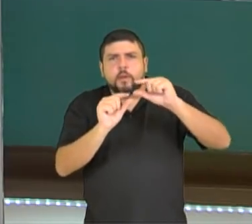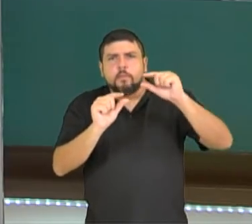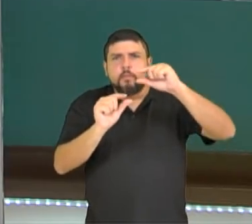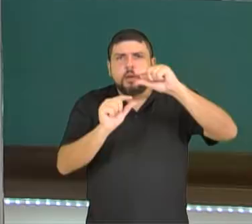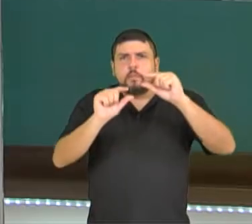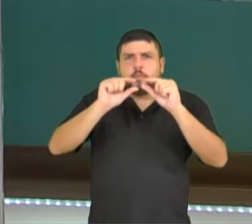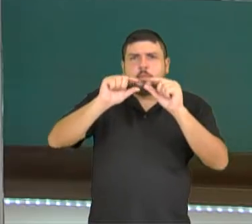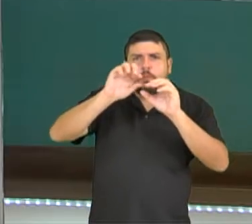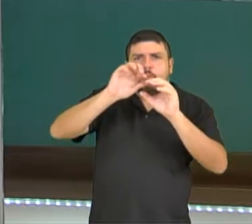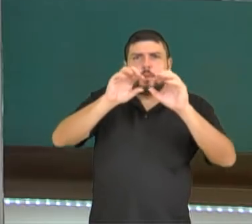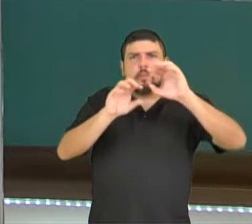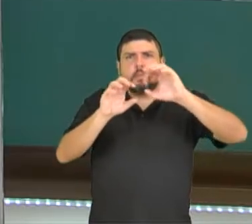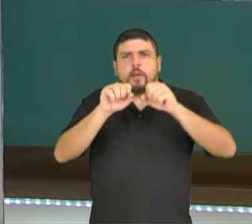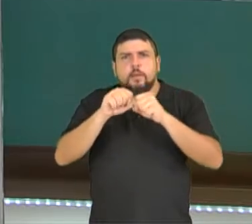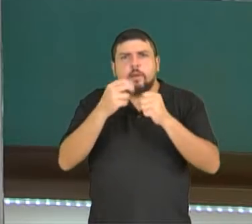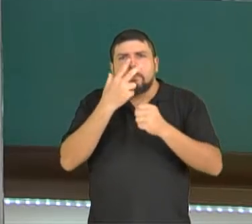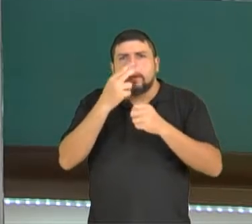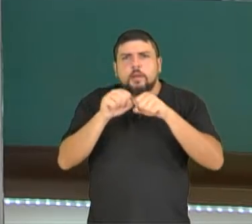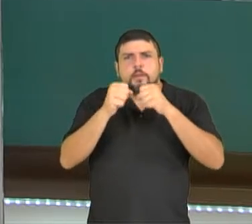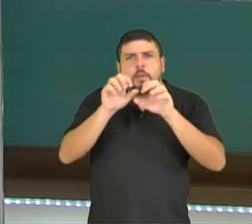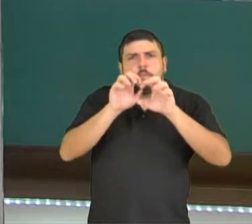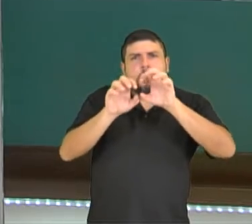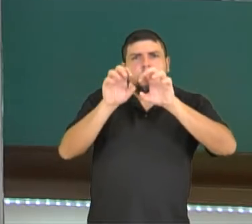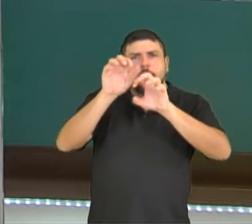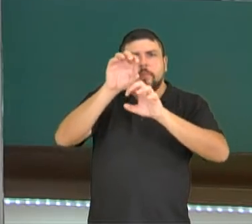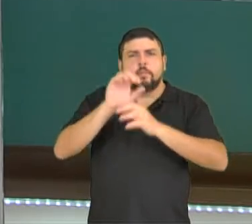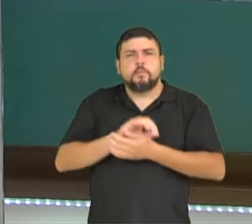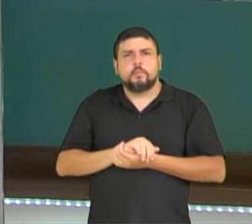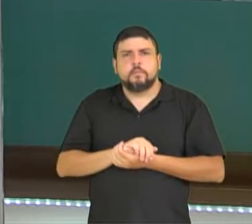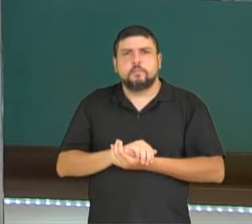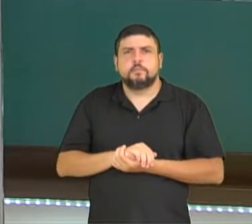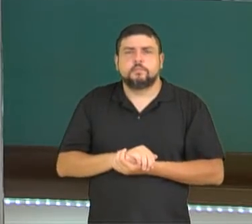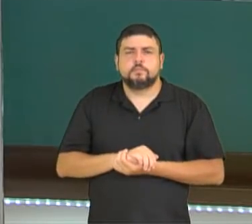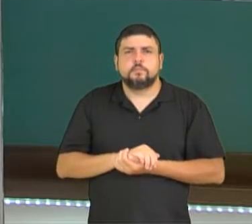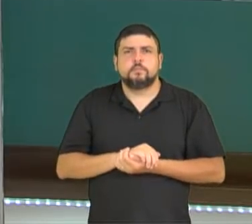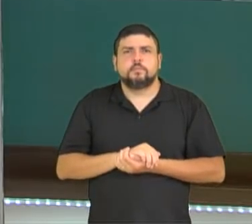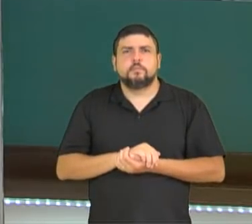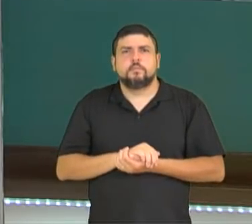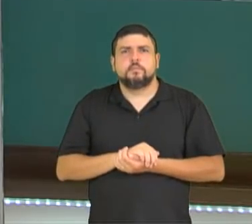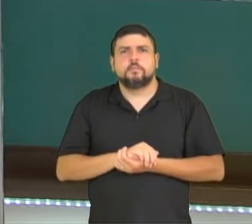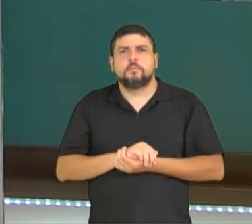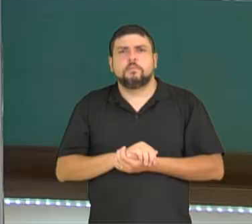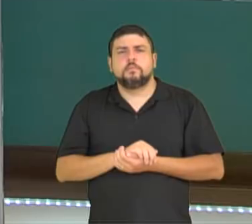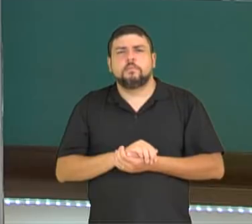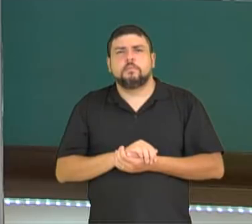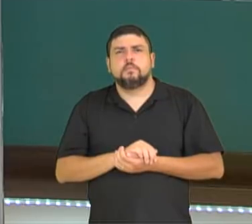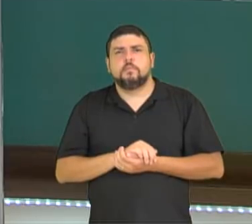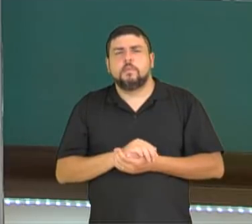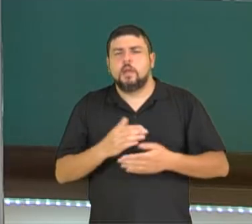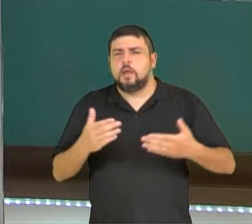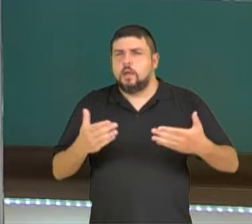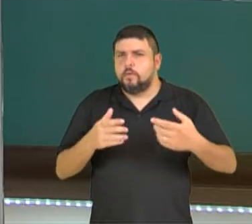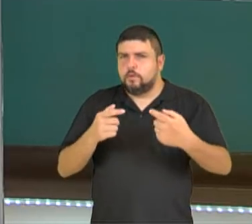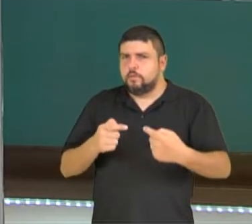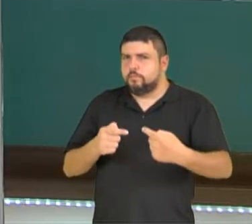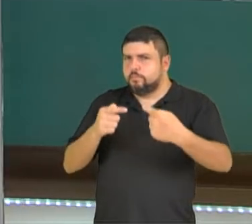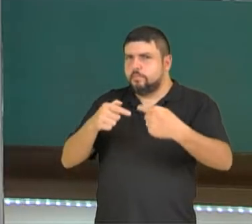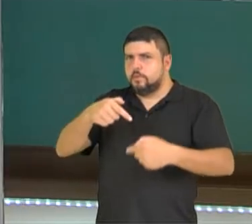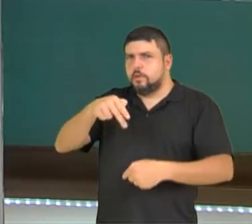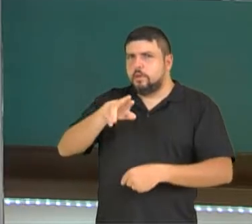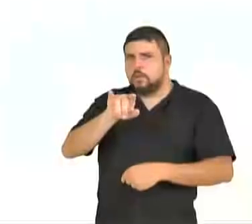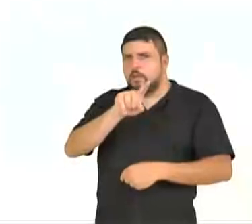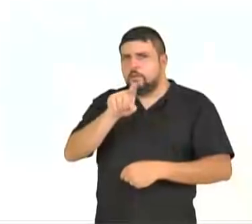ali em várias partes que formam a gota. E preste atenção no quiz para respondermos